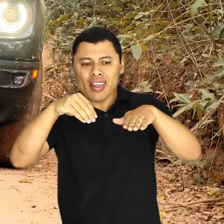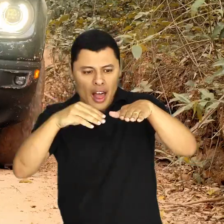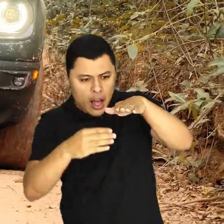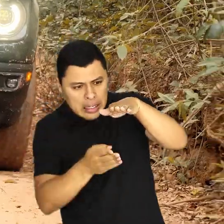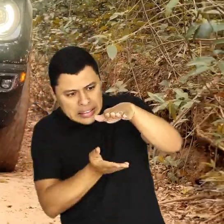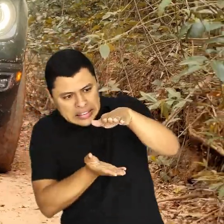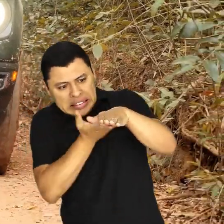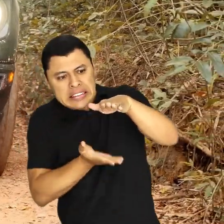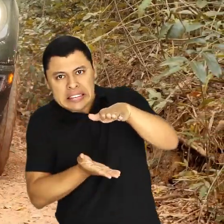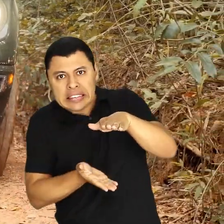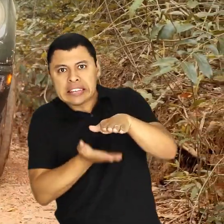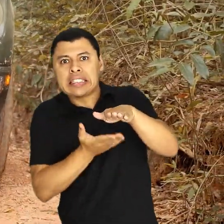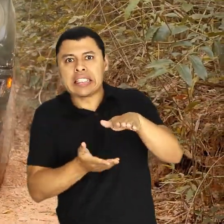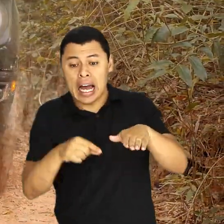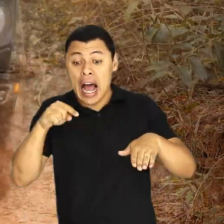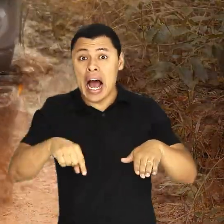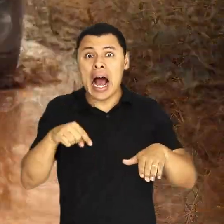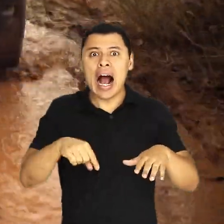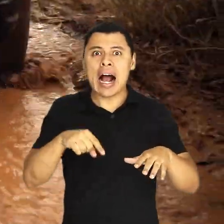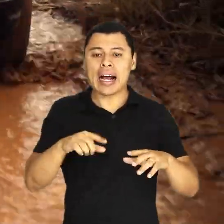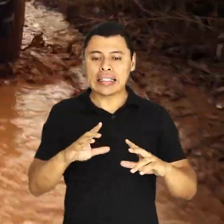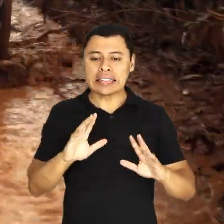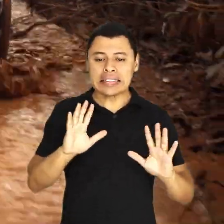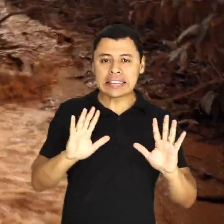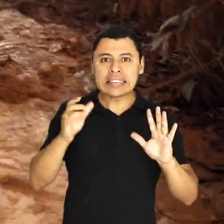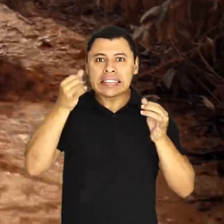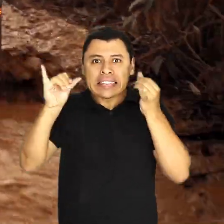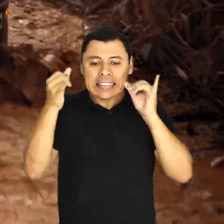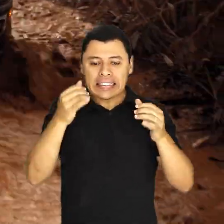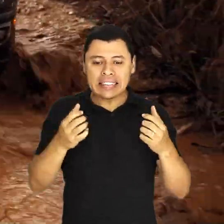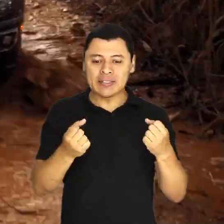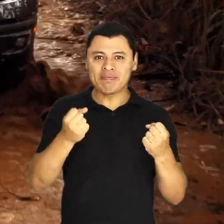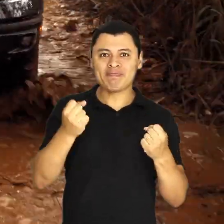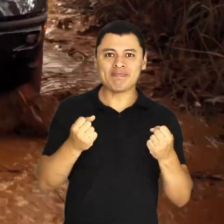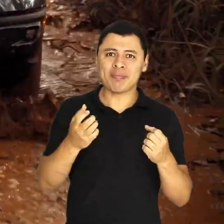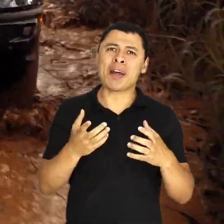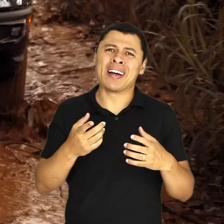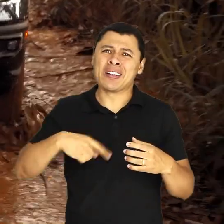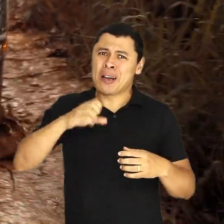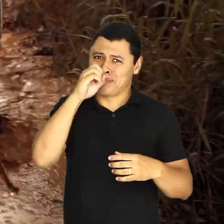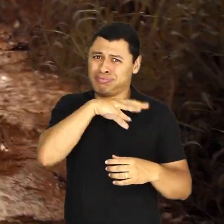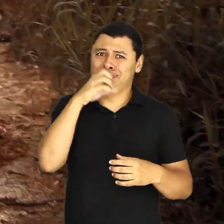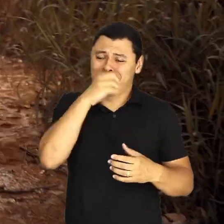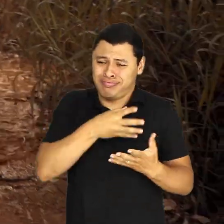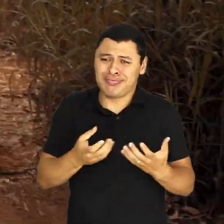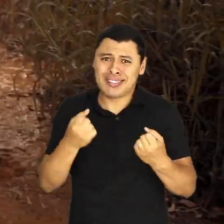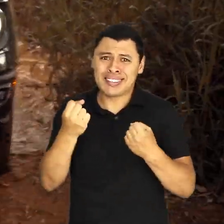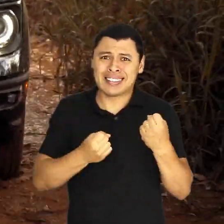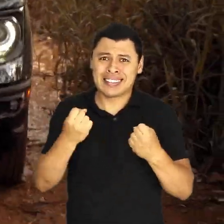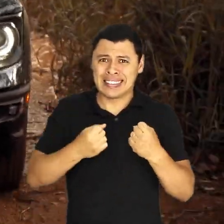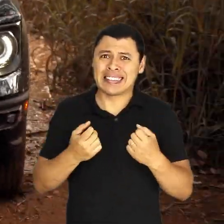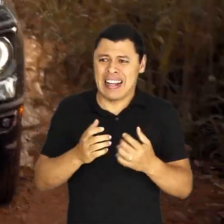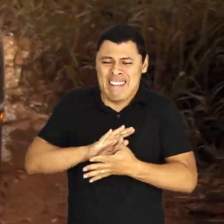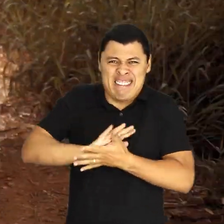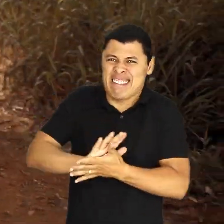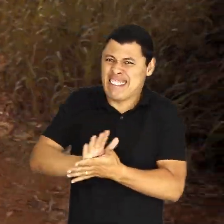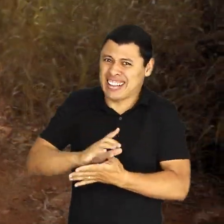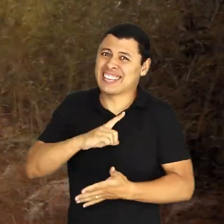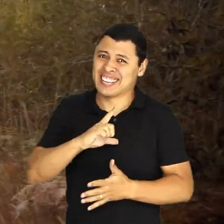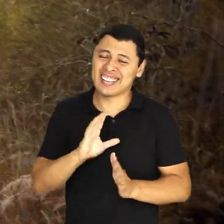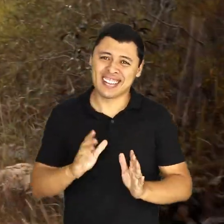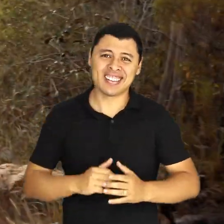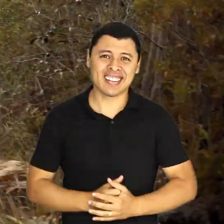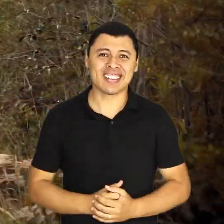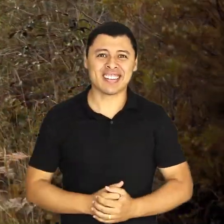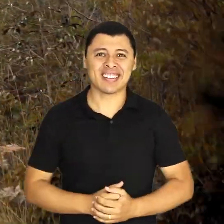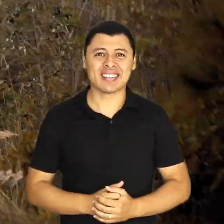Tudo bem. Bronco passou bem nos trechos com barro, encarou algumas belas pirambeiras, tanto subindo quanto descendo, apoio